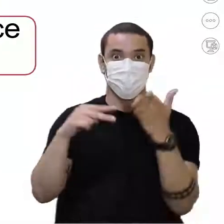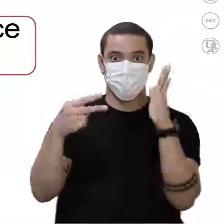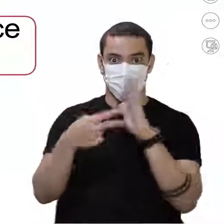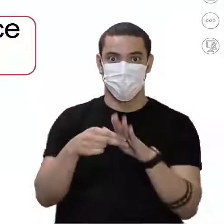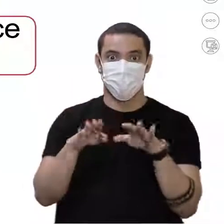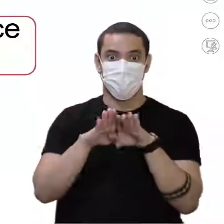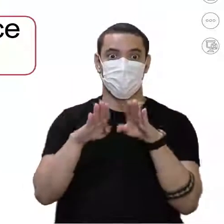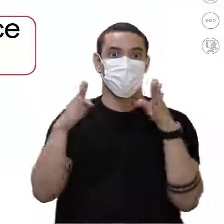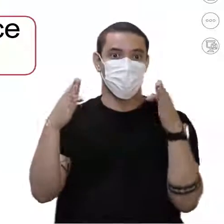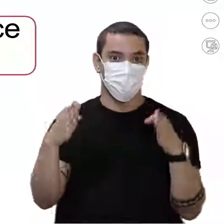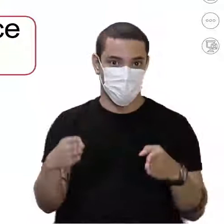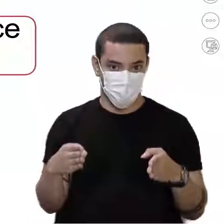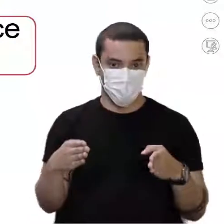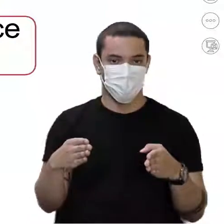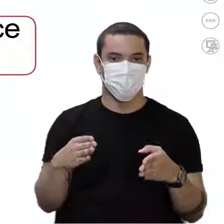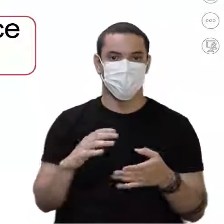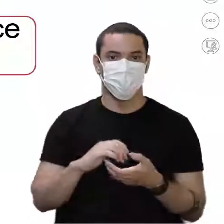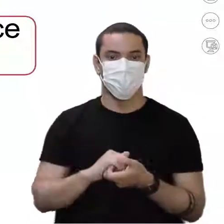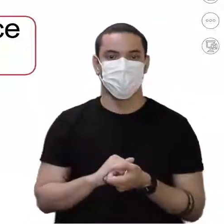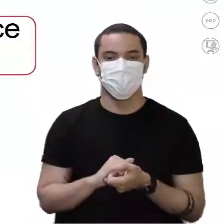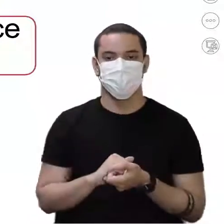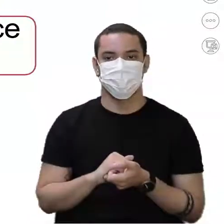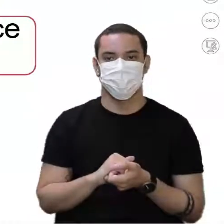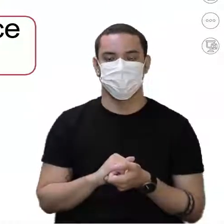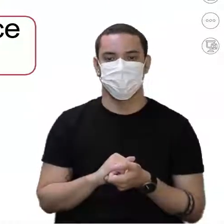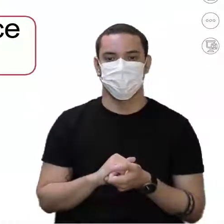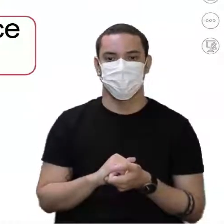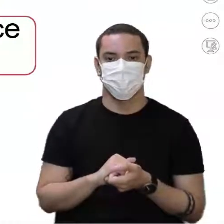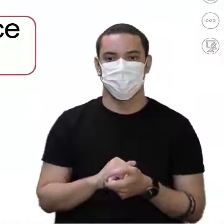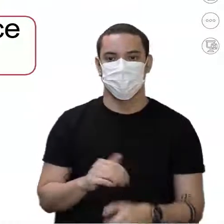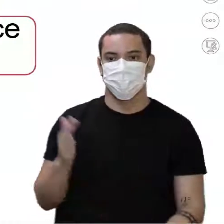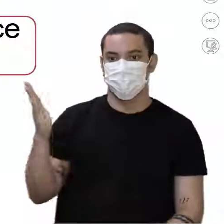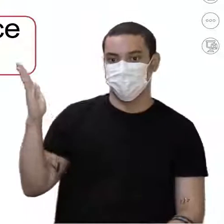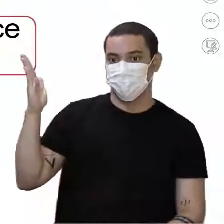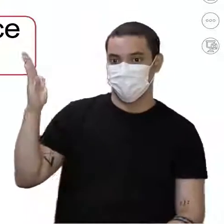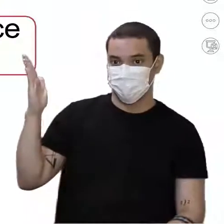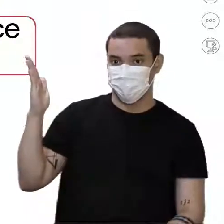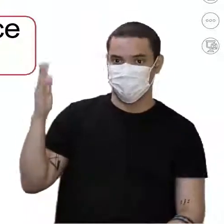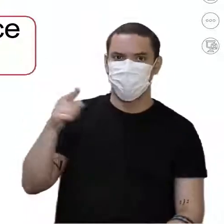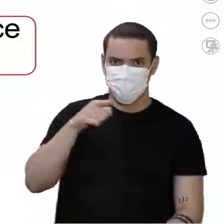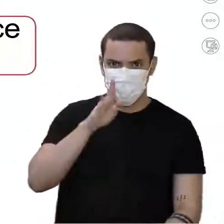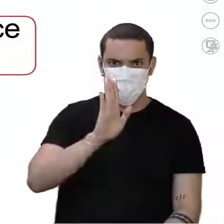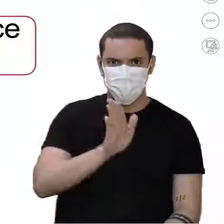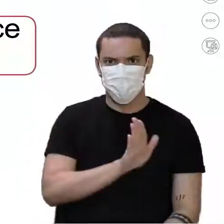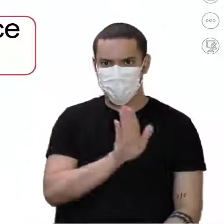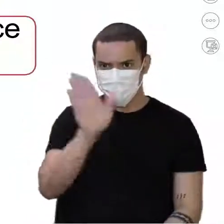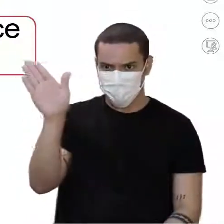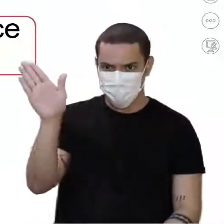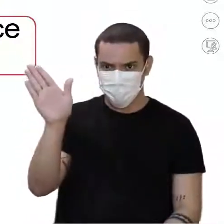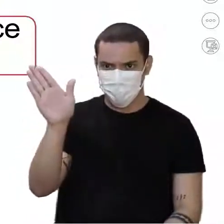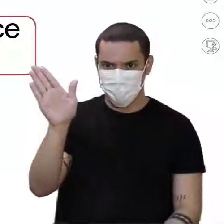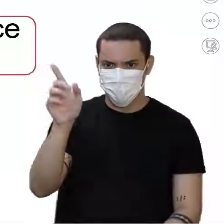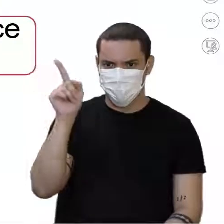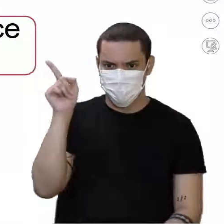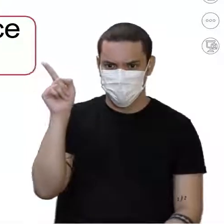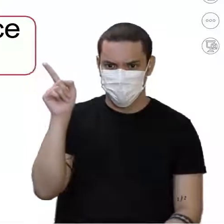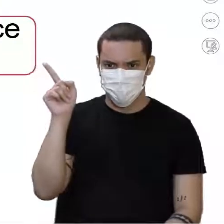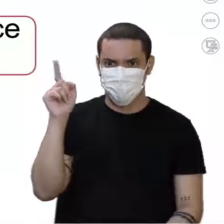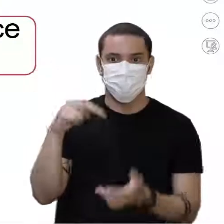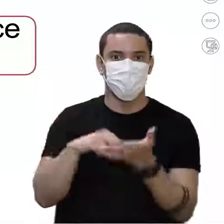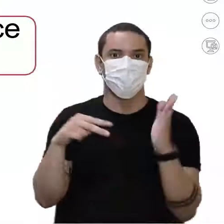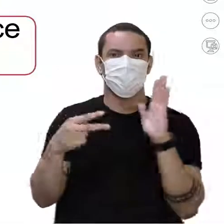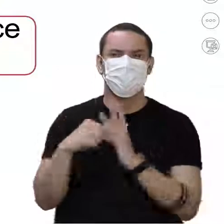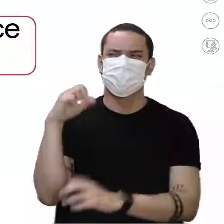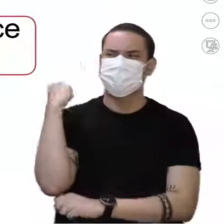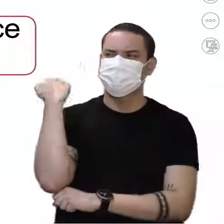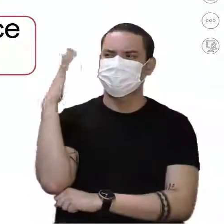né, em inglês. E a jungle. Ei, você já foi para jungle? O que é isso? Uma